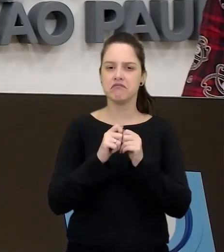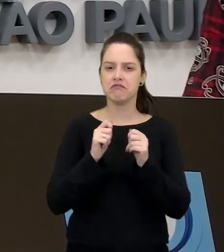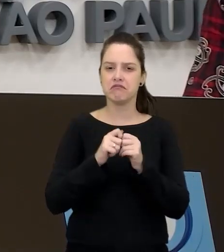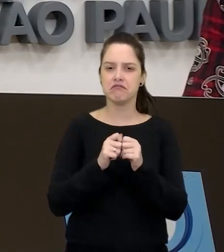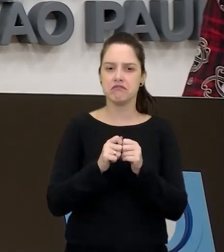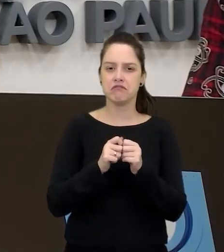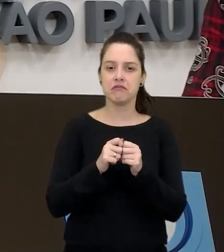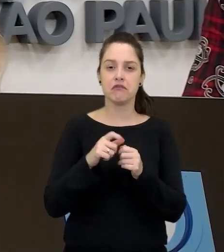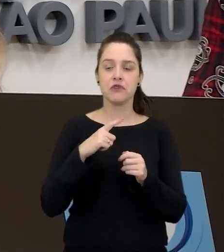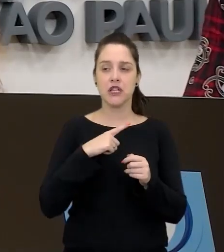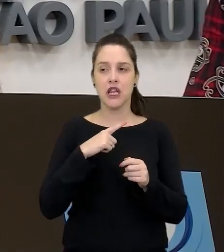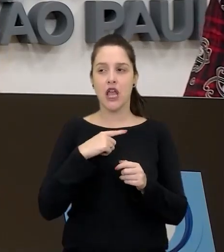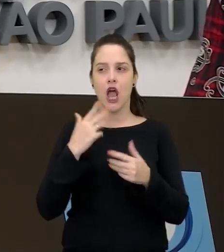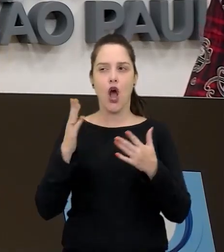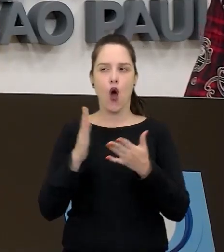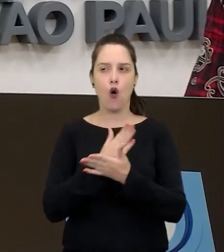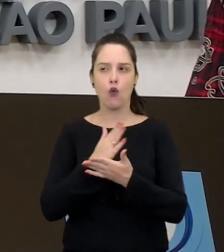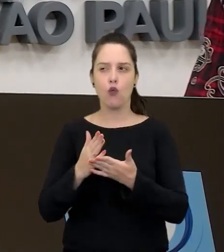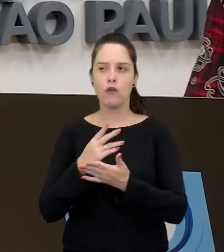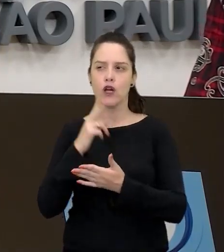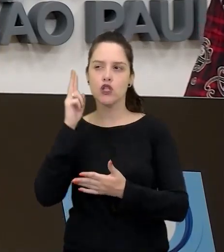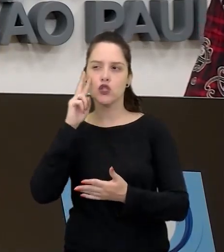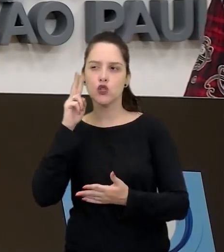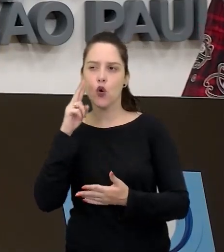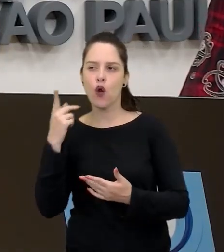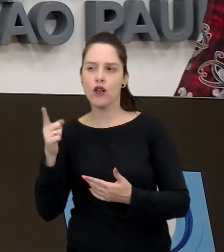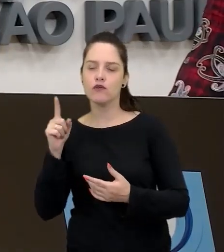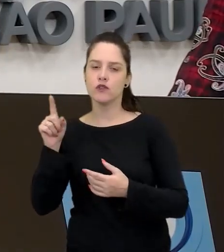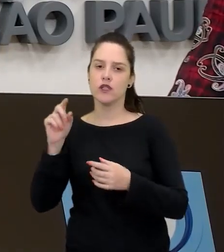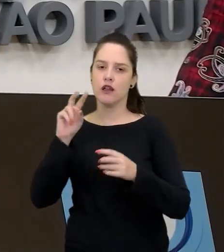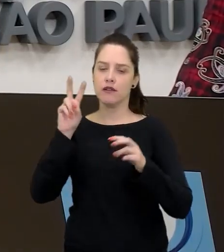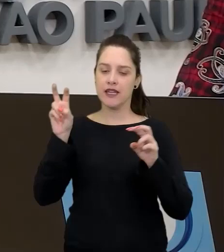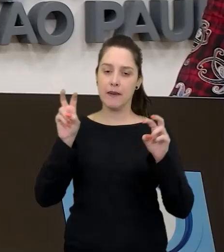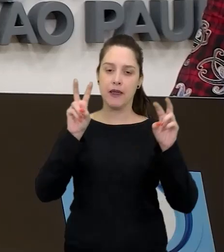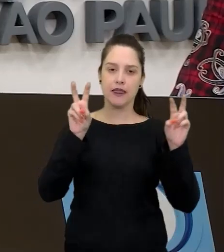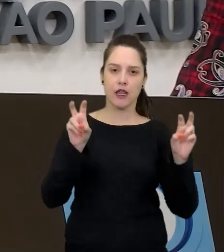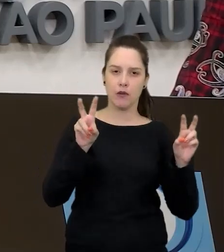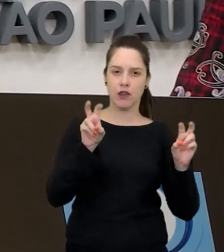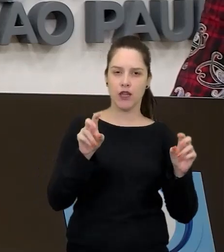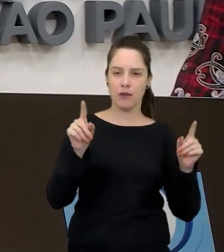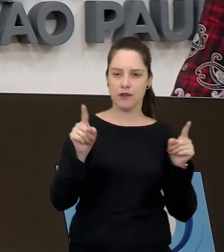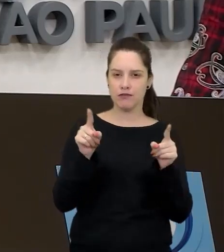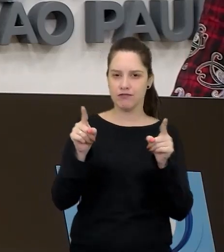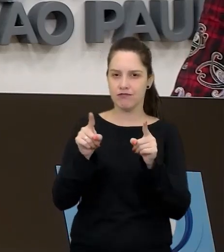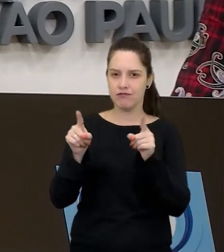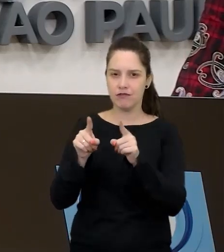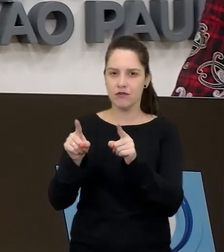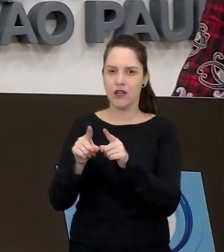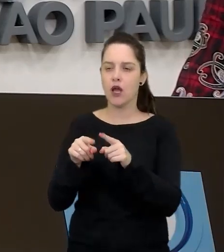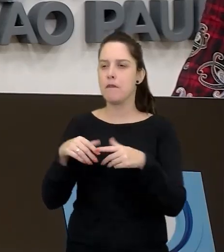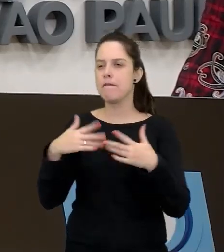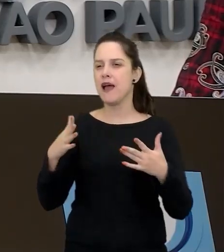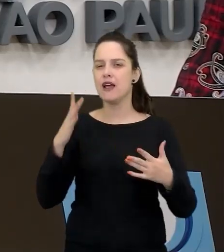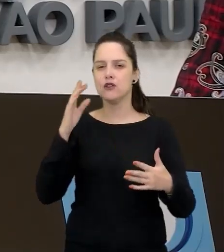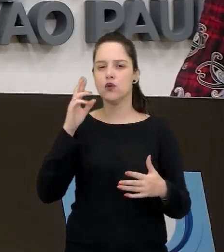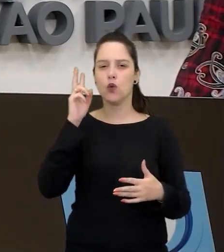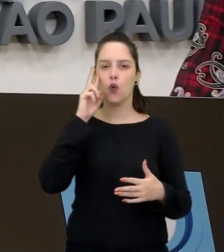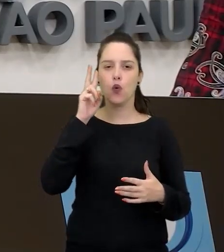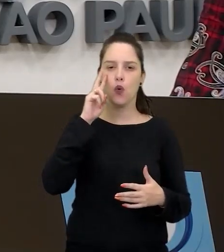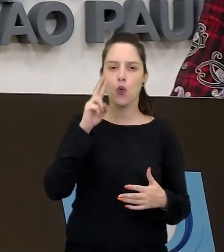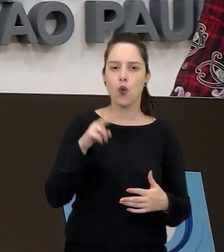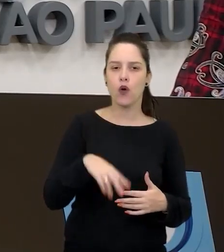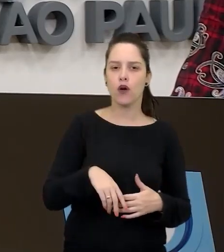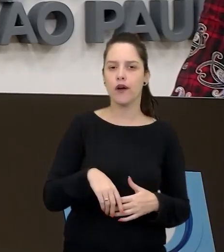muitos contos, e esses contos ele dividia por temáticas, né? Então, você vai achar lá no Cortázar, assim, contos sobre o fim do mundo,